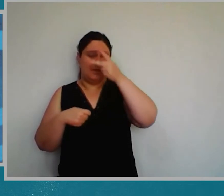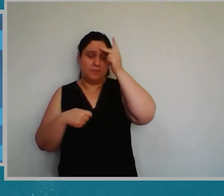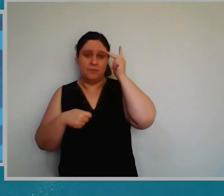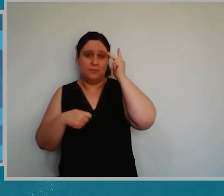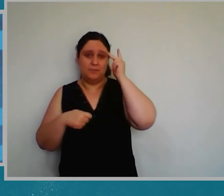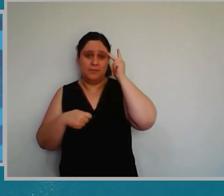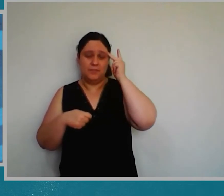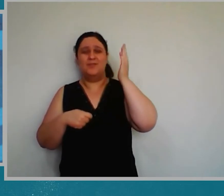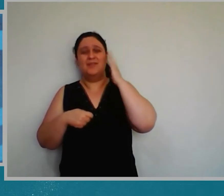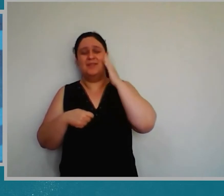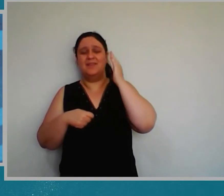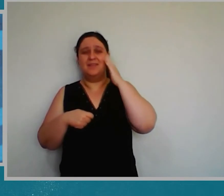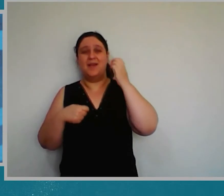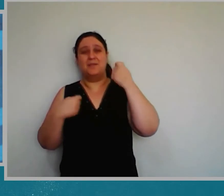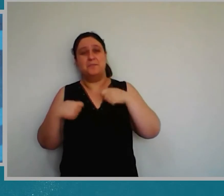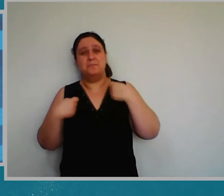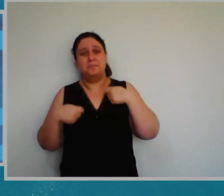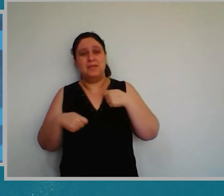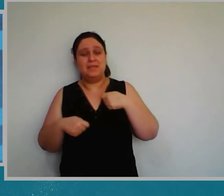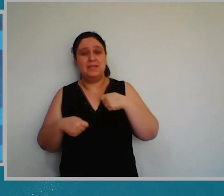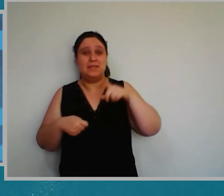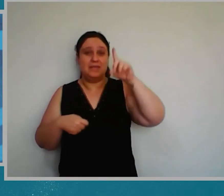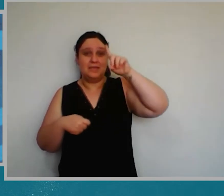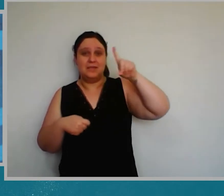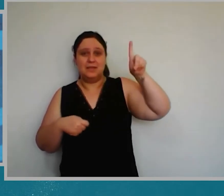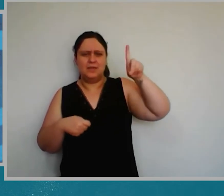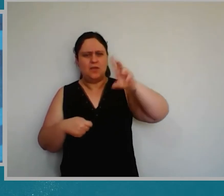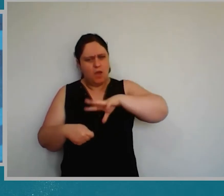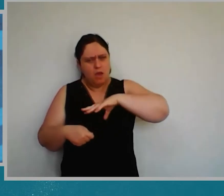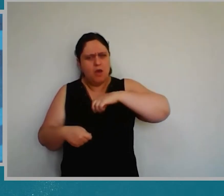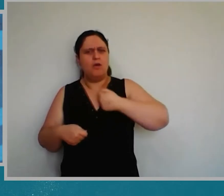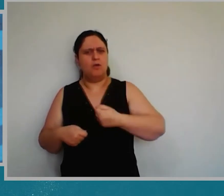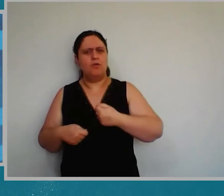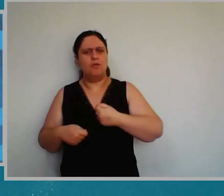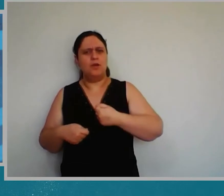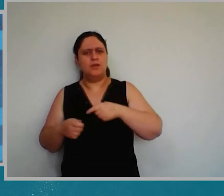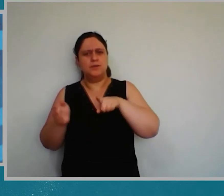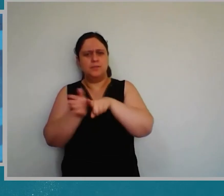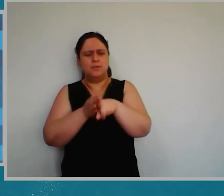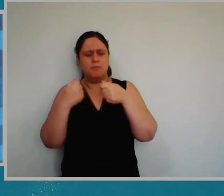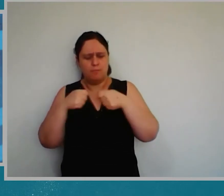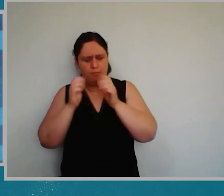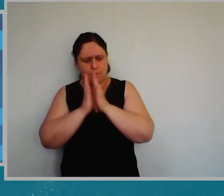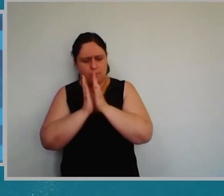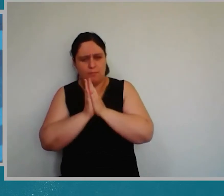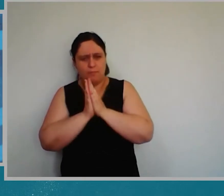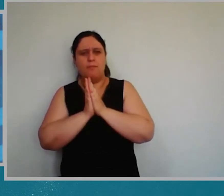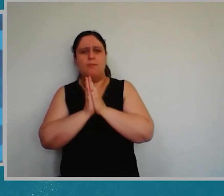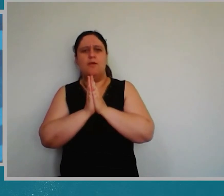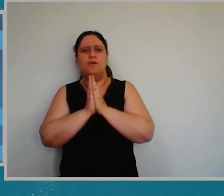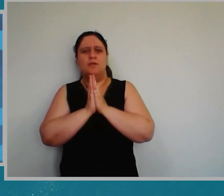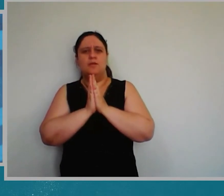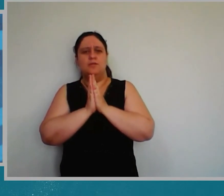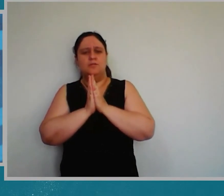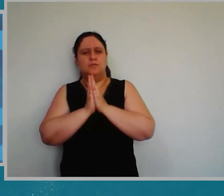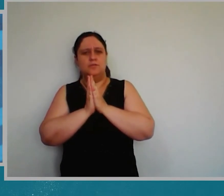Deus. Você tenha toda a ousadia do mundo e diga: posso orar por você? Não se esconda